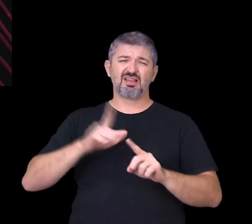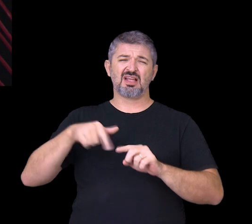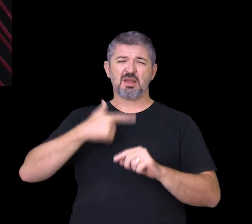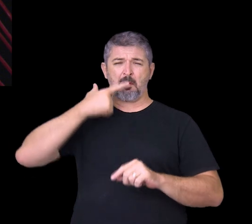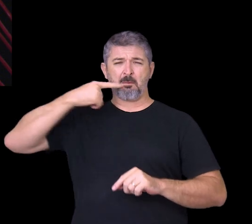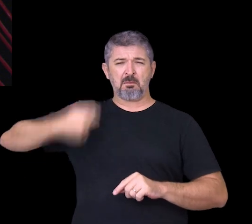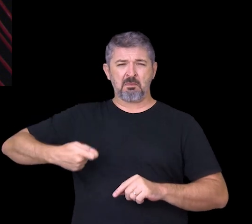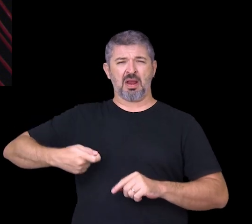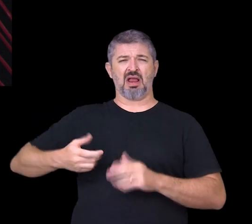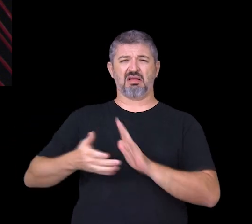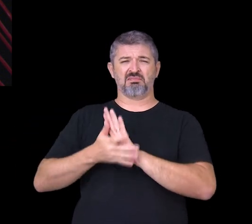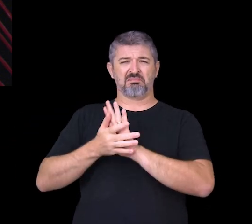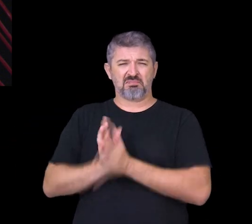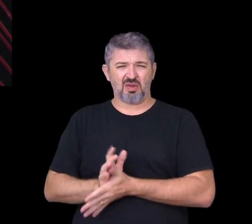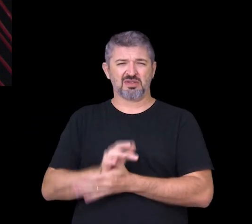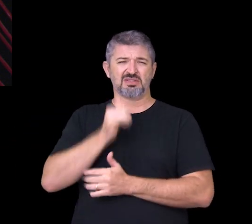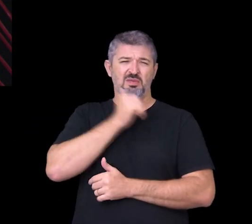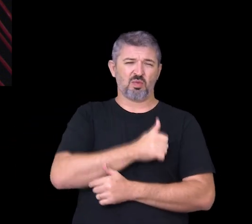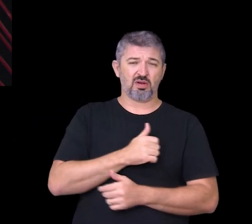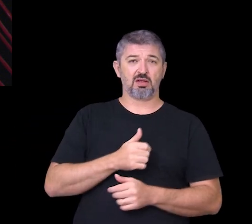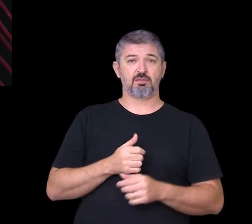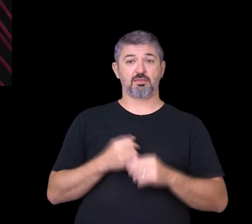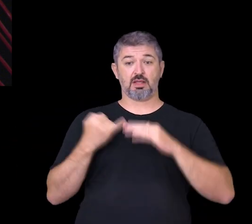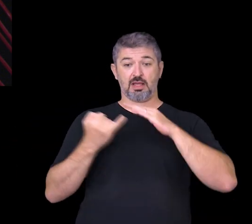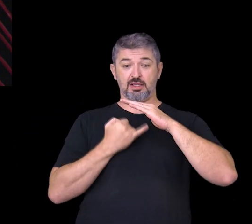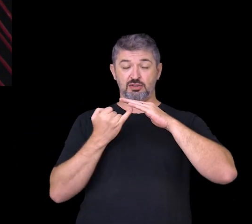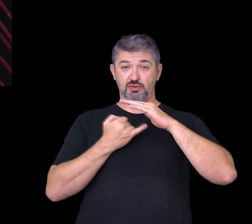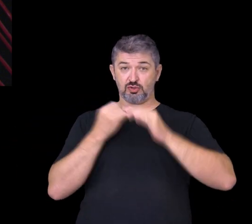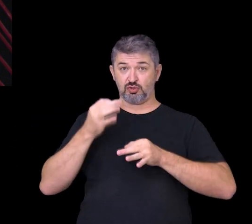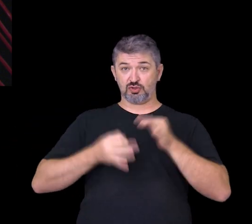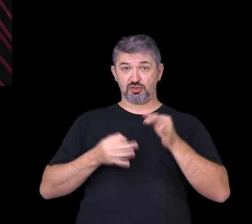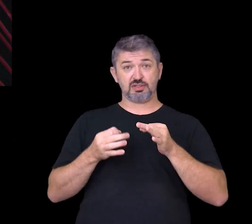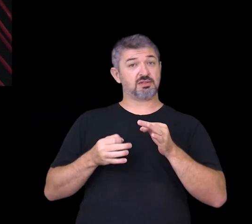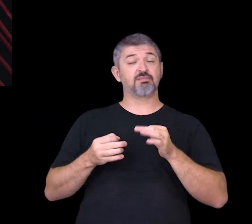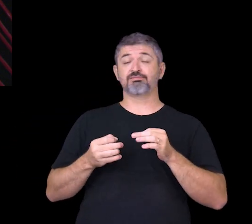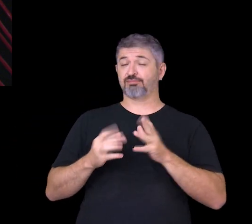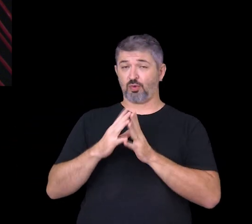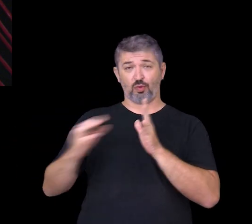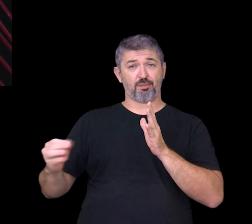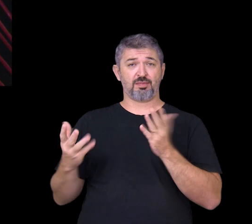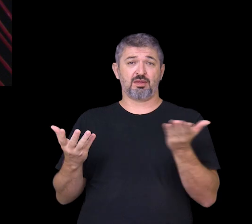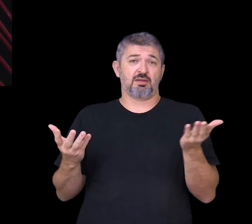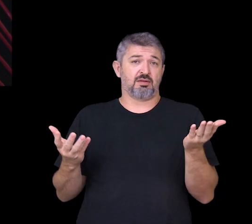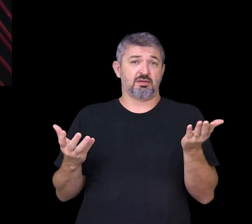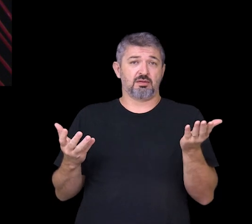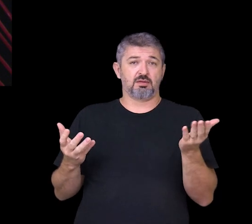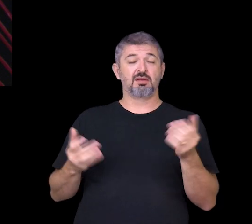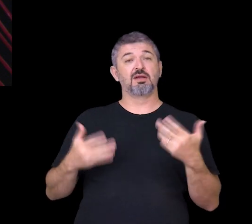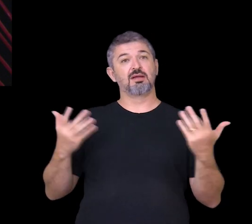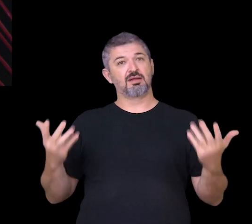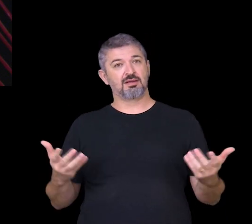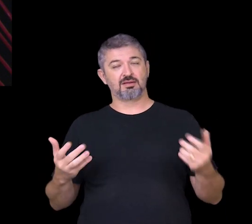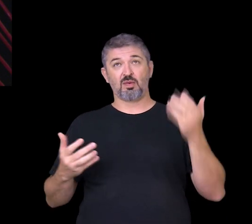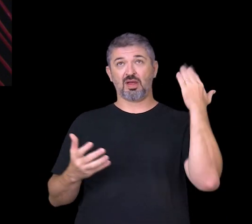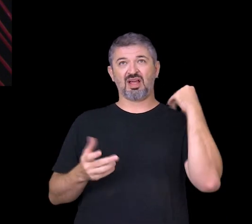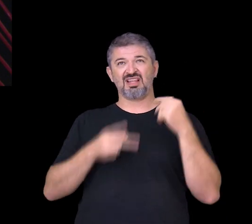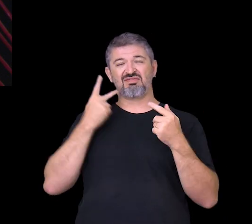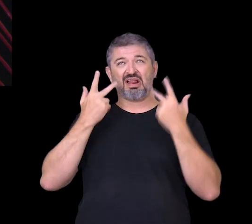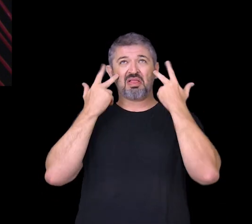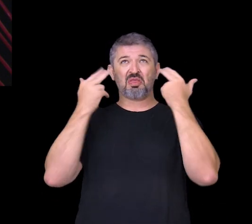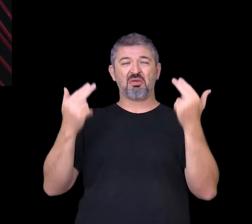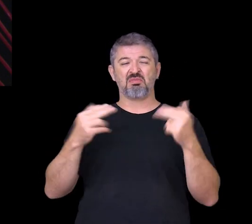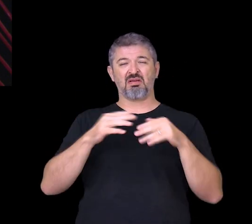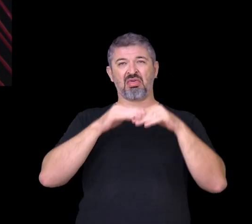numa sociedade patriarcal, e os órgãos do sistema de justiça refletem a nossa sociedade. Então, o que até então era normalizado,